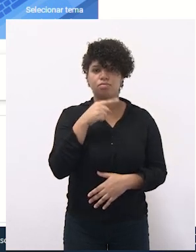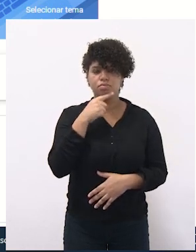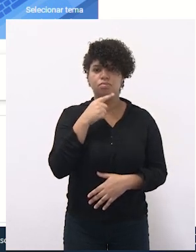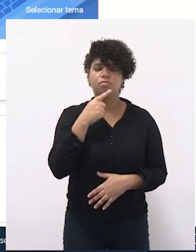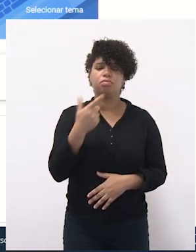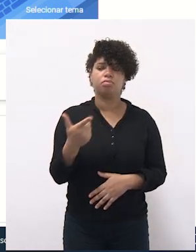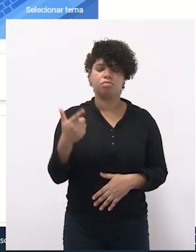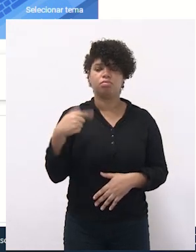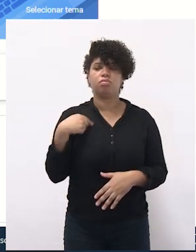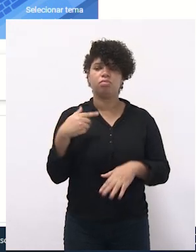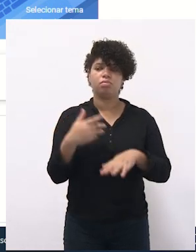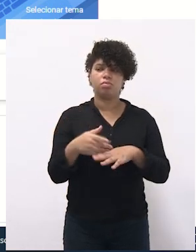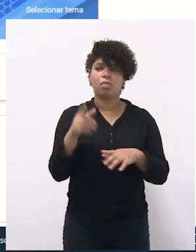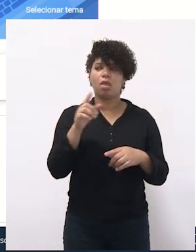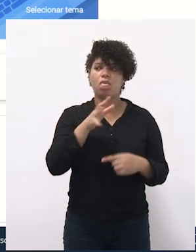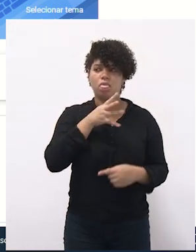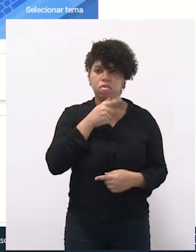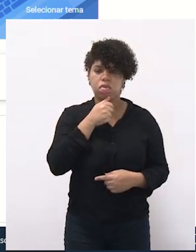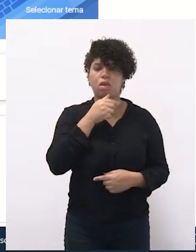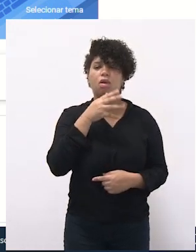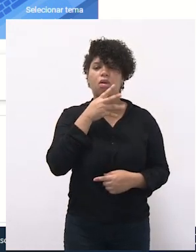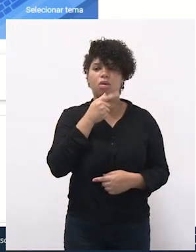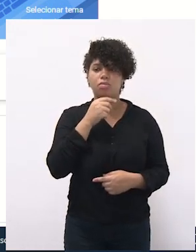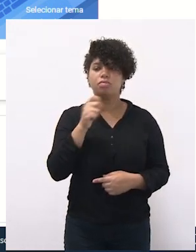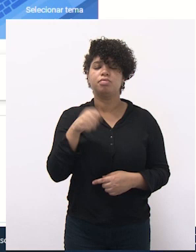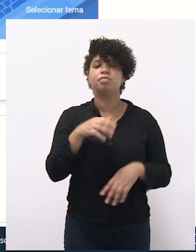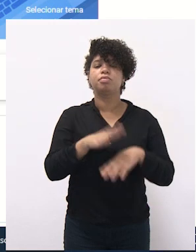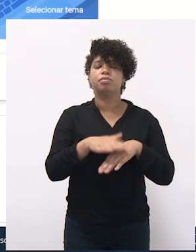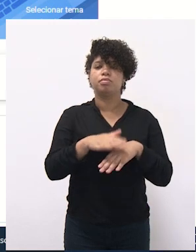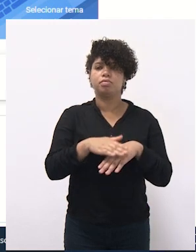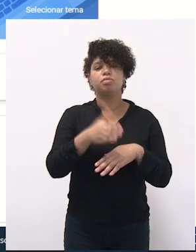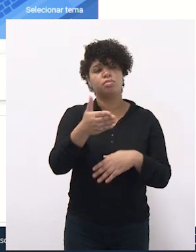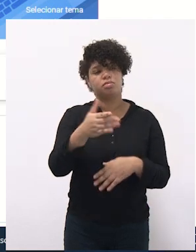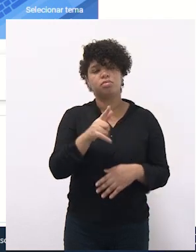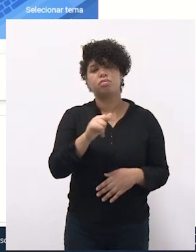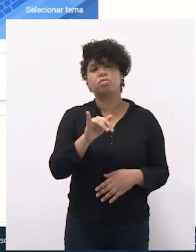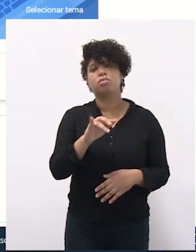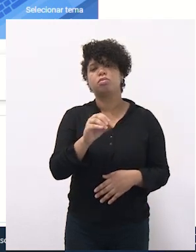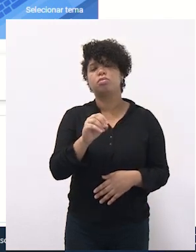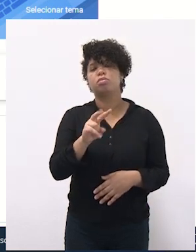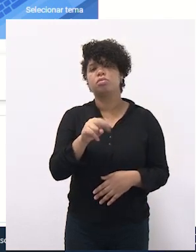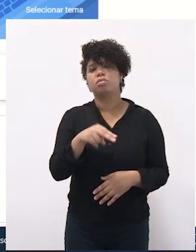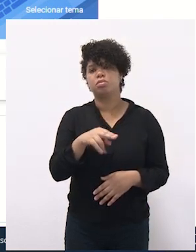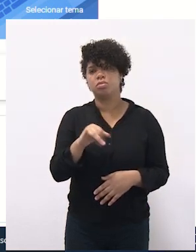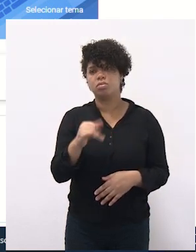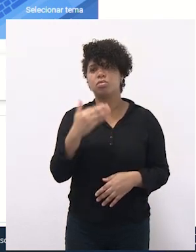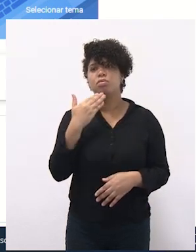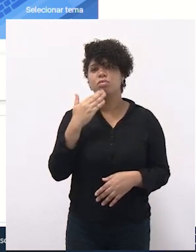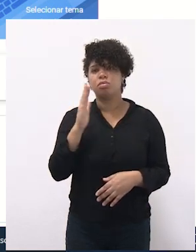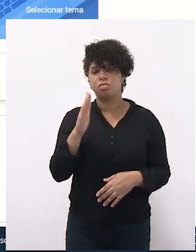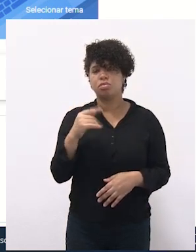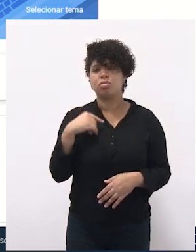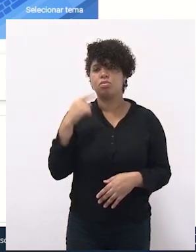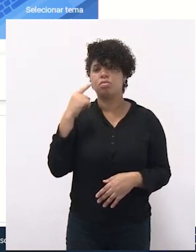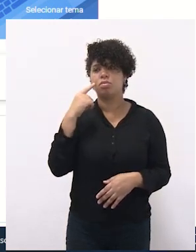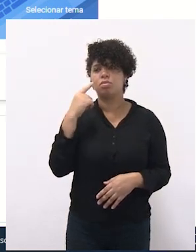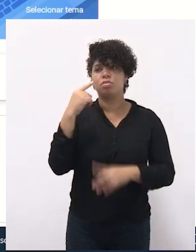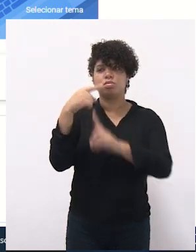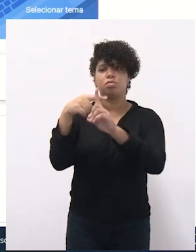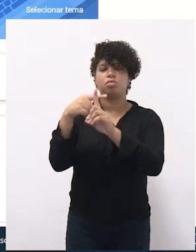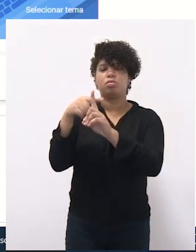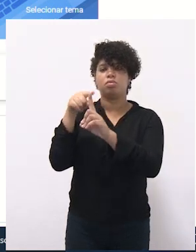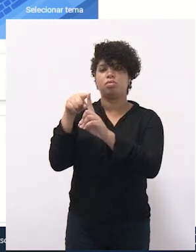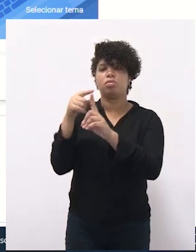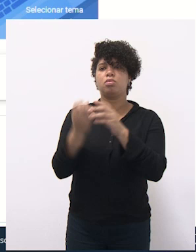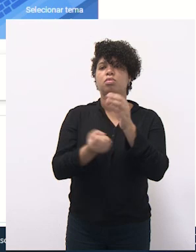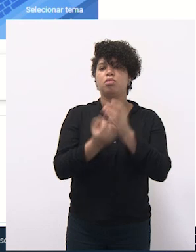dizem aqui, em processamento, então você faz no manual, que é aquilo que o Giovanni já mostrou, que você vai lá em cima, no maisinho, e